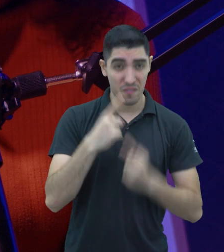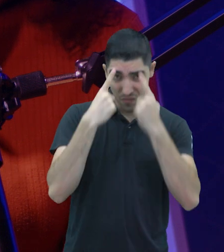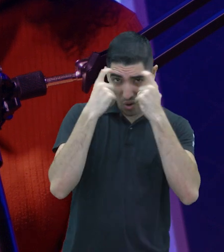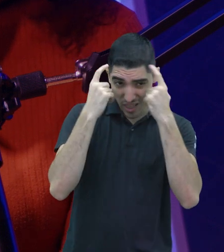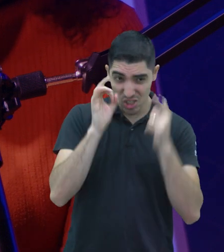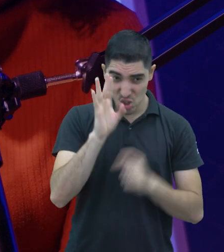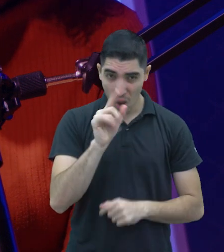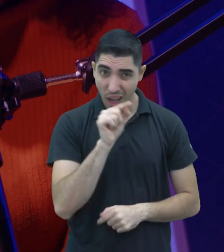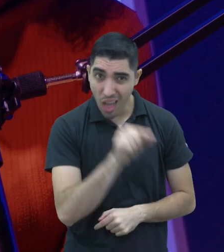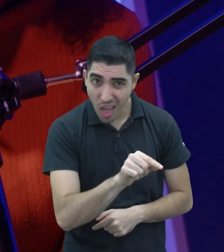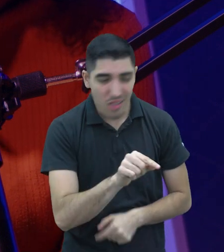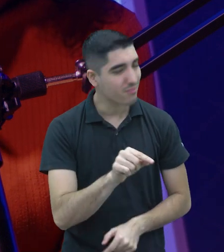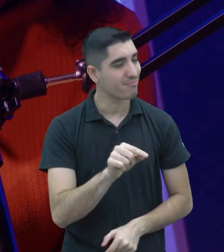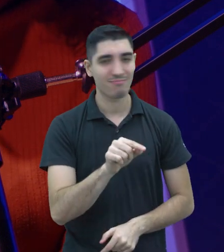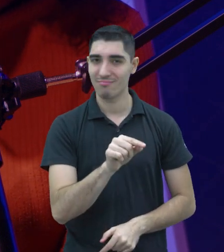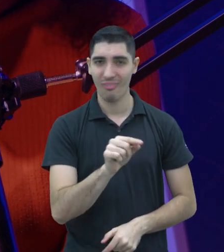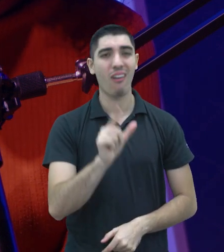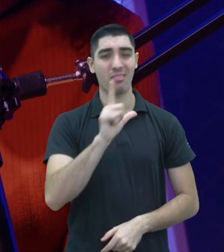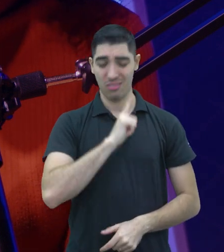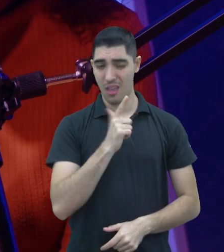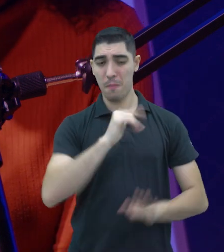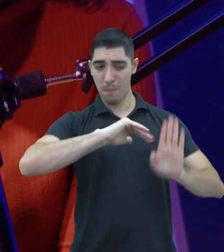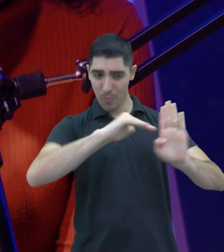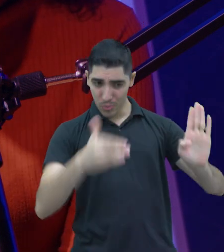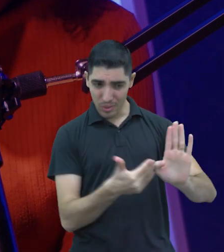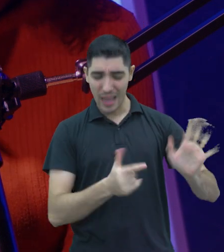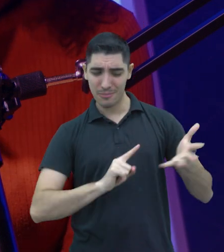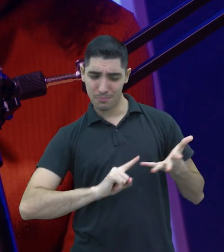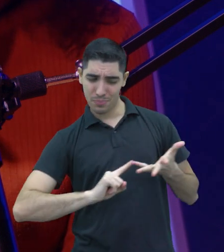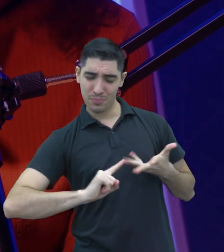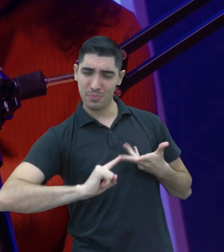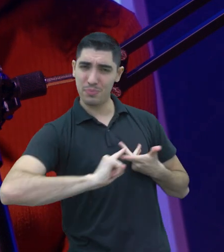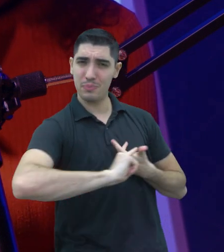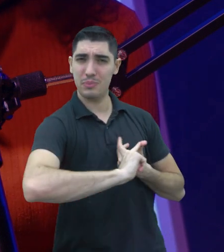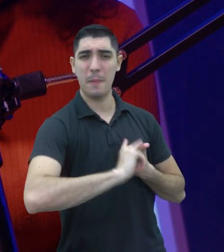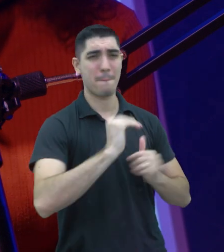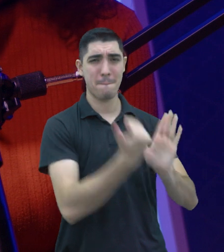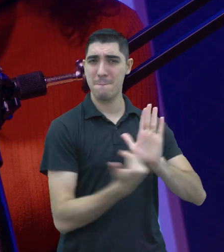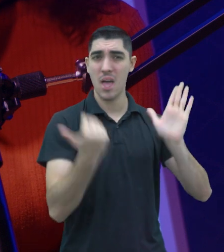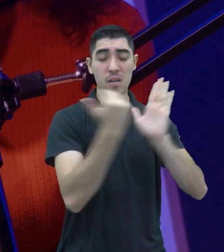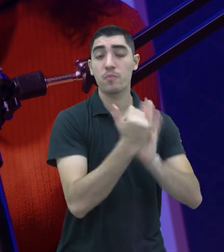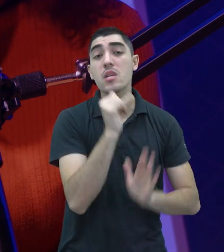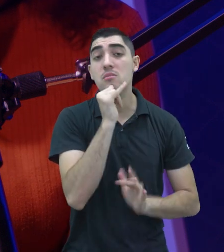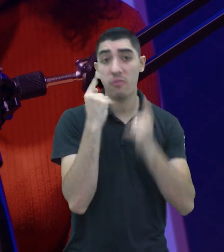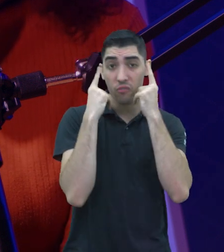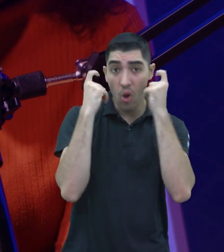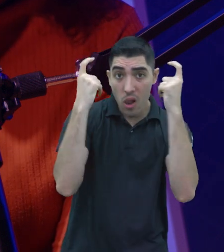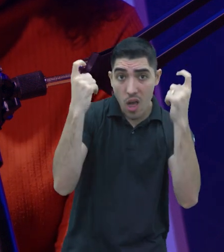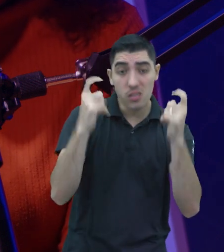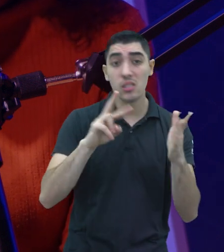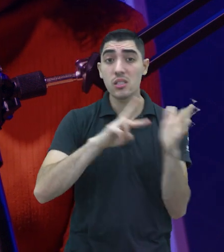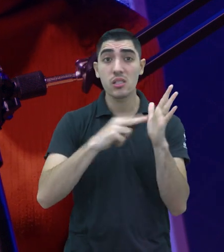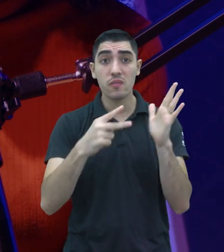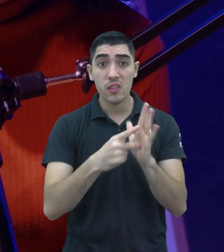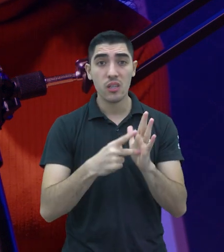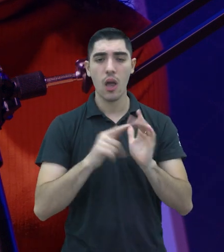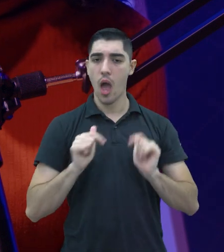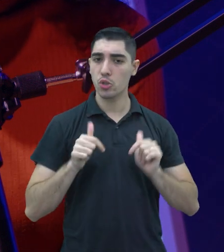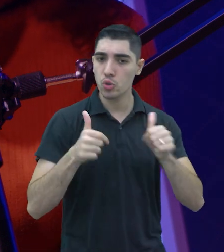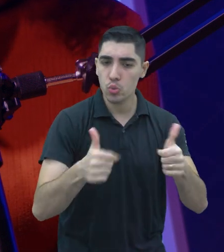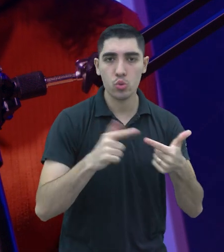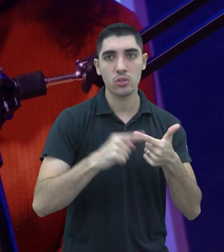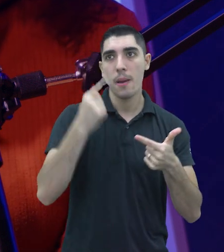visão muito pequena e restritiva do que é a violência, né? Ela vai dizer, a violência é toda forma de